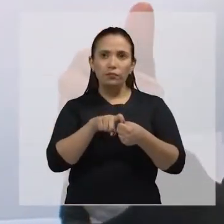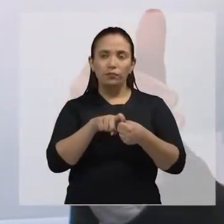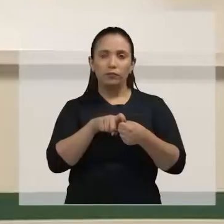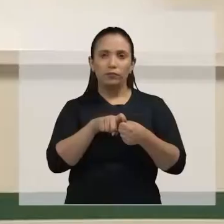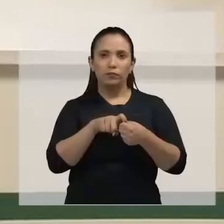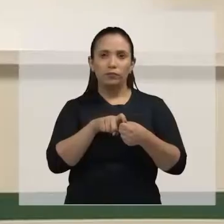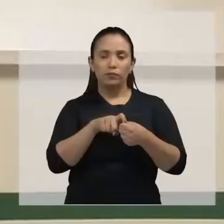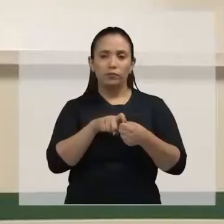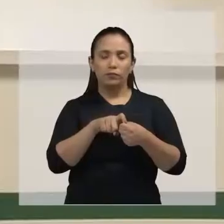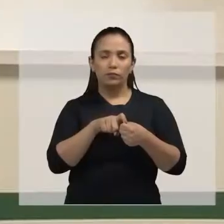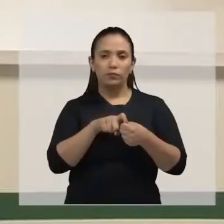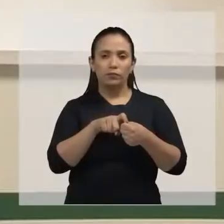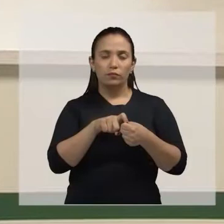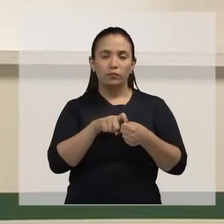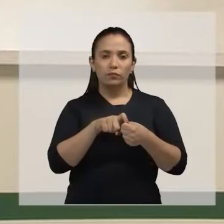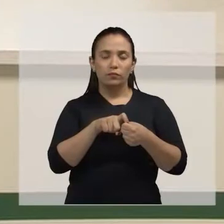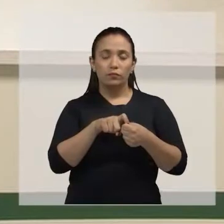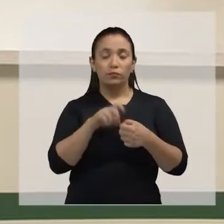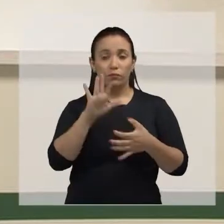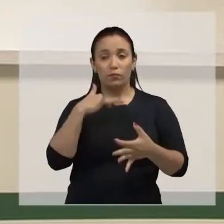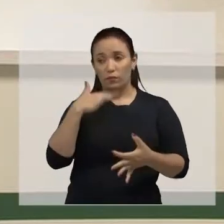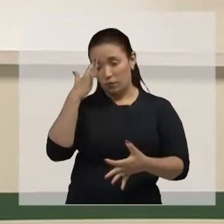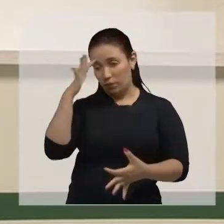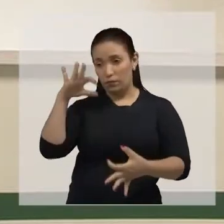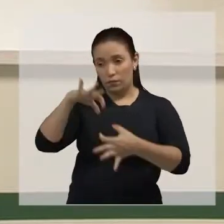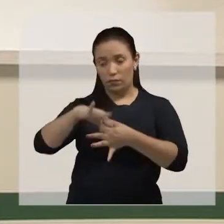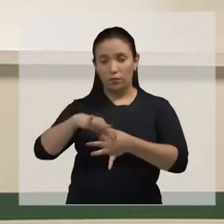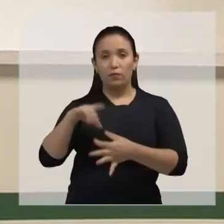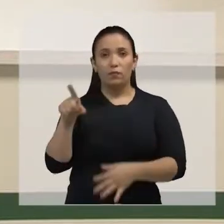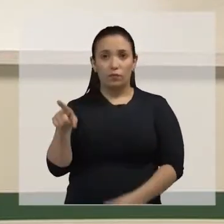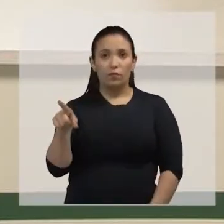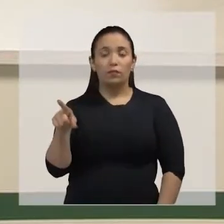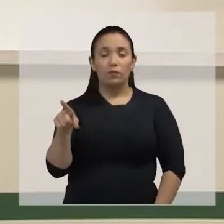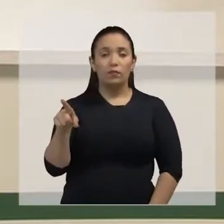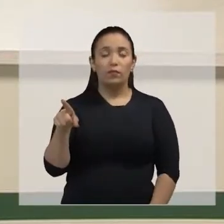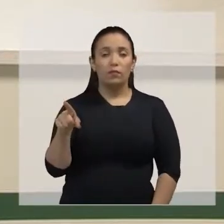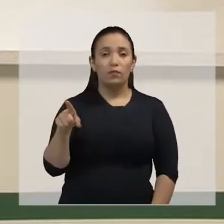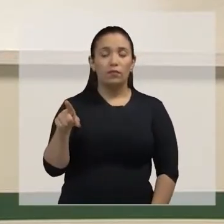candidato, só para corroborar com o seu raciocínio, ele já recebe